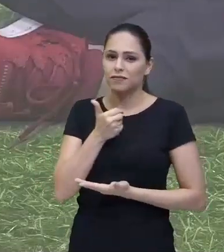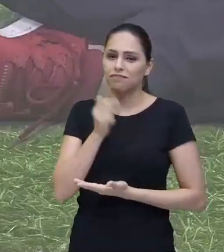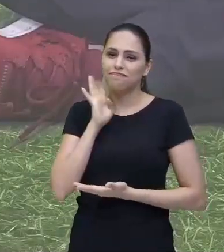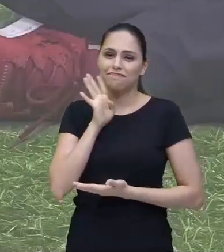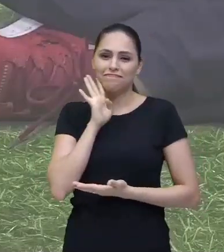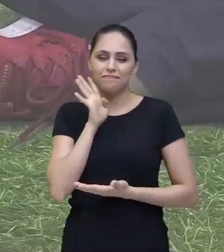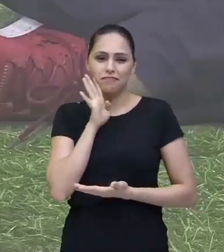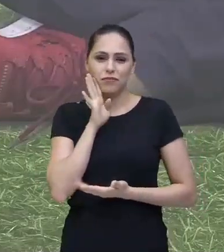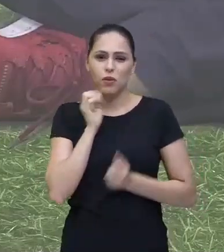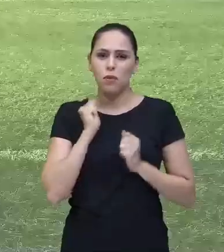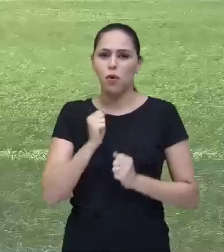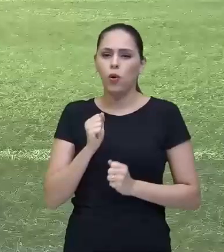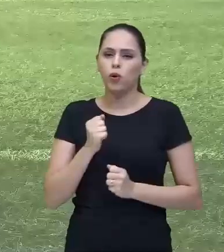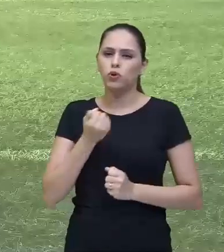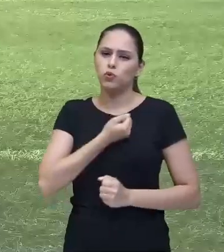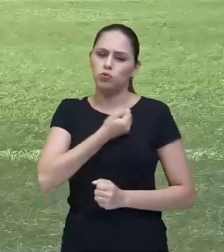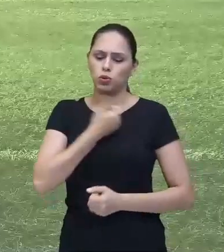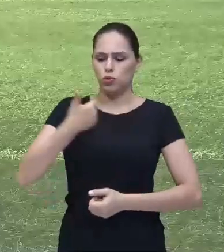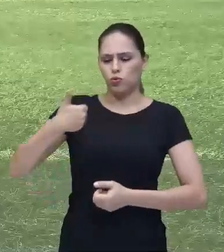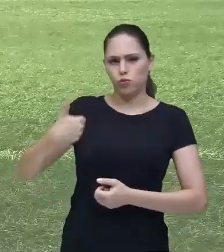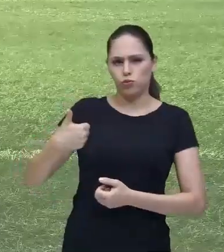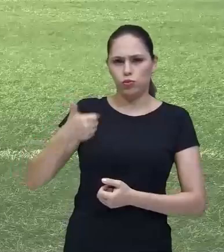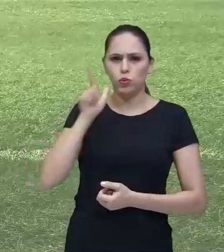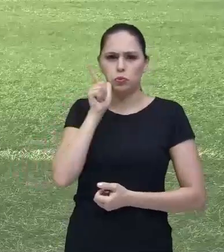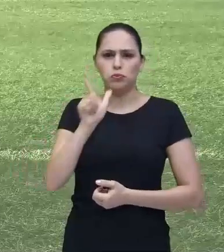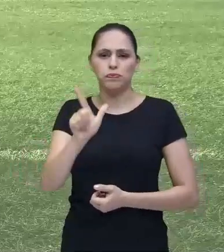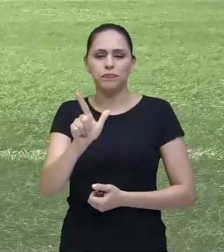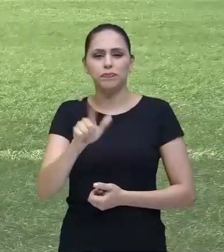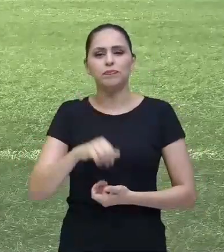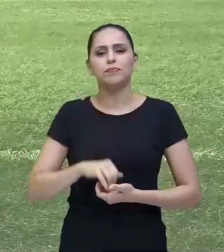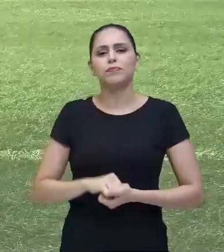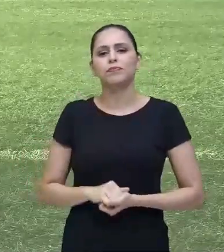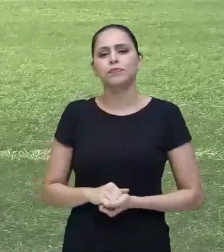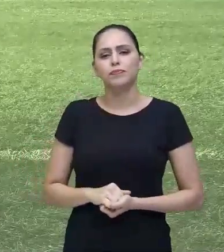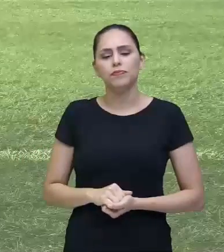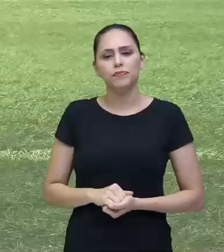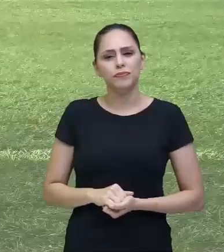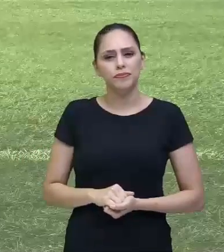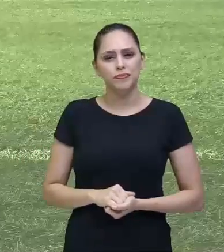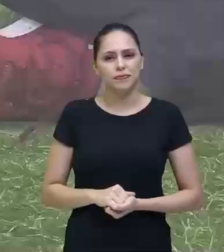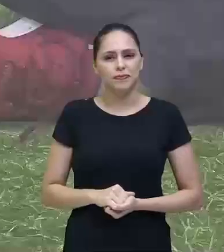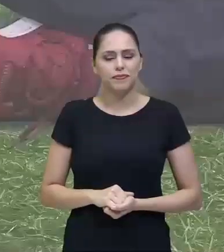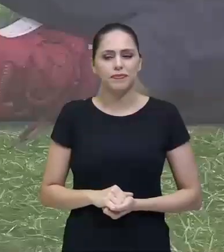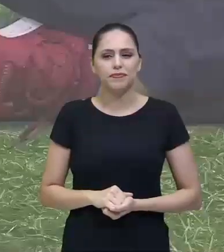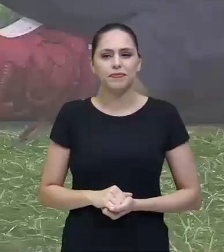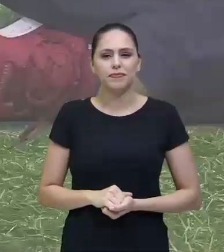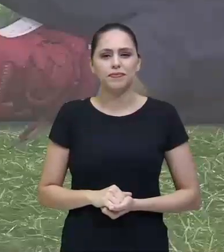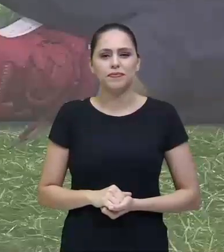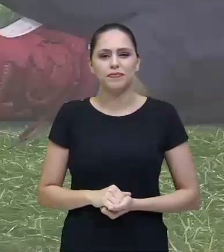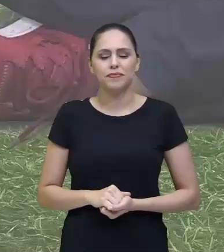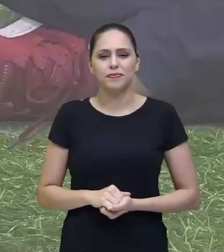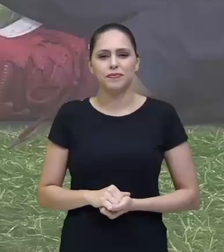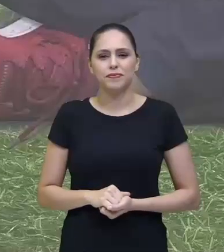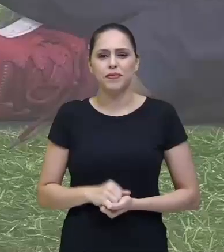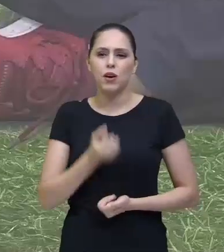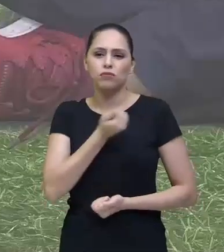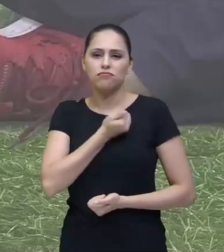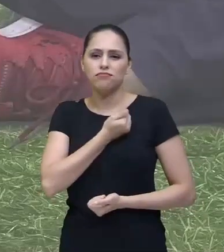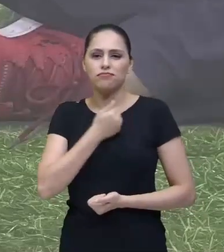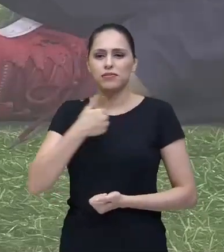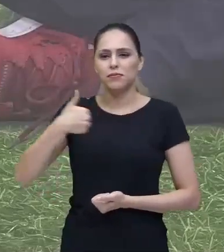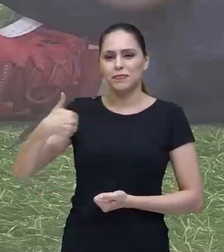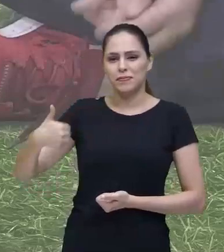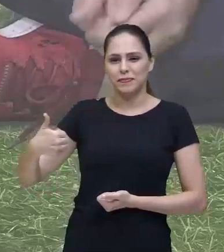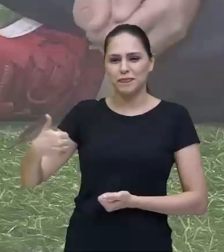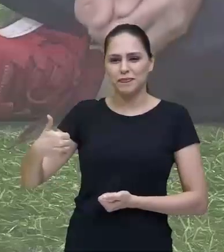né? Pode colocar número 1 de campeão, né? Posso, olha aqui, ó. Número 1, primeiro número, vai ficar muito bonito. Número 1. Colocar